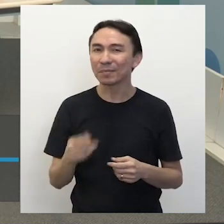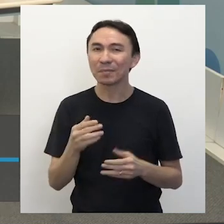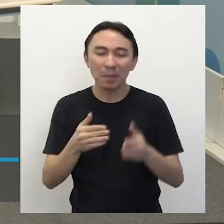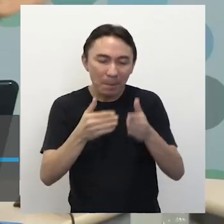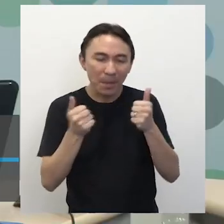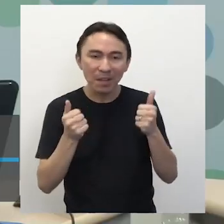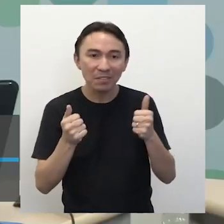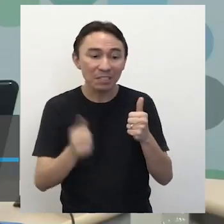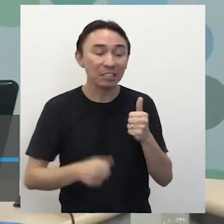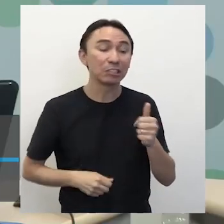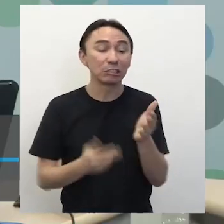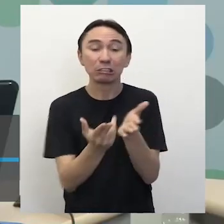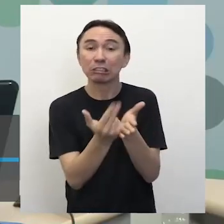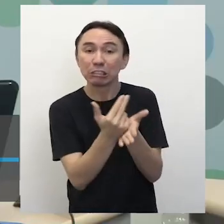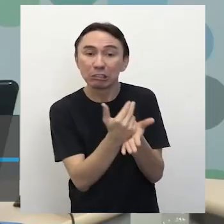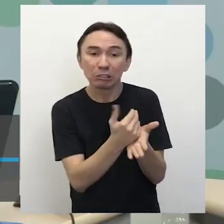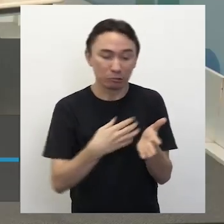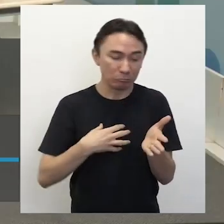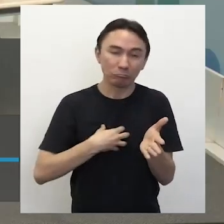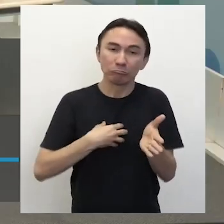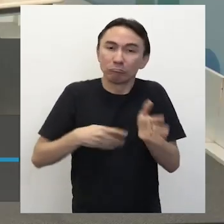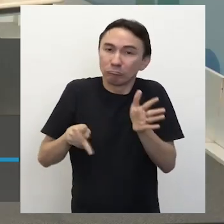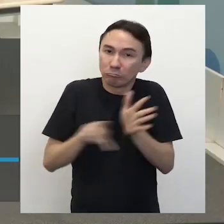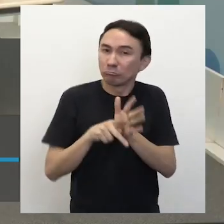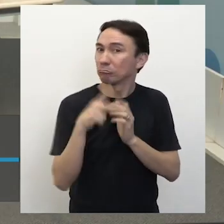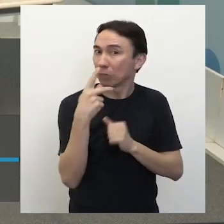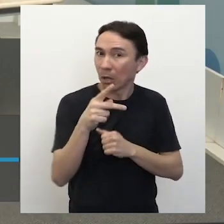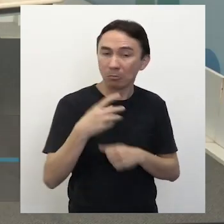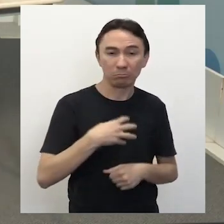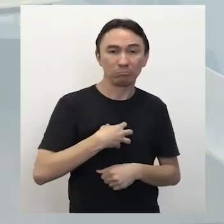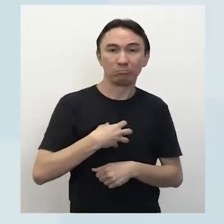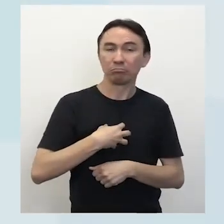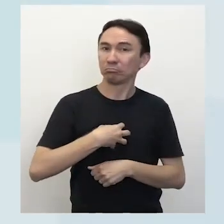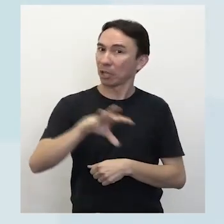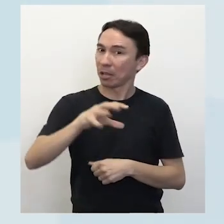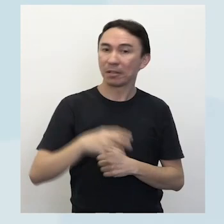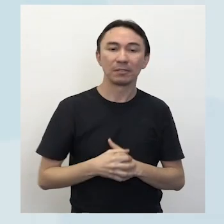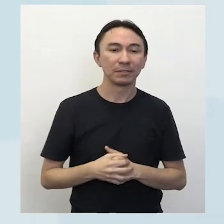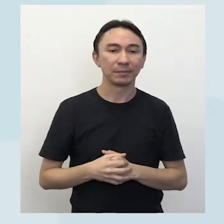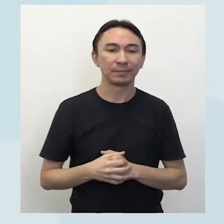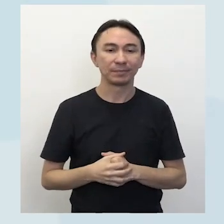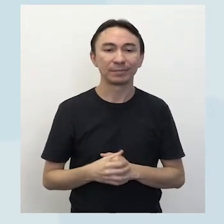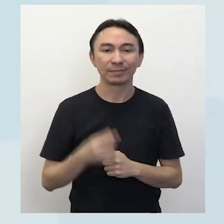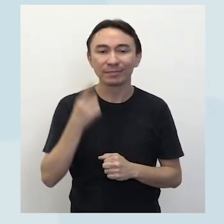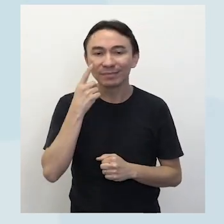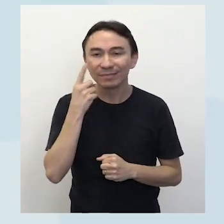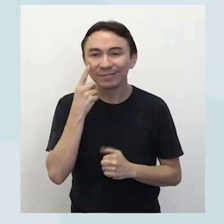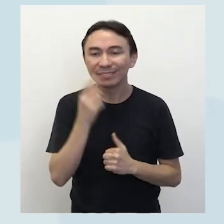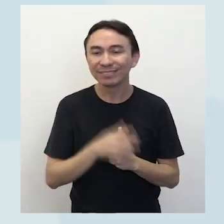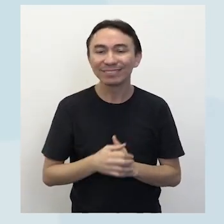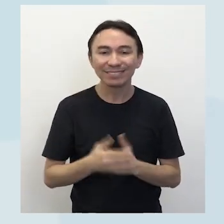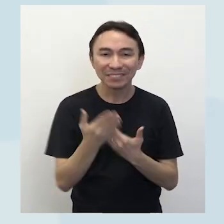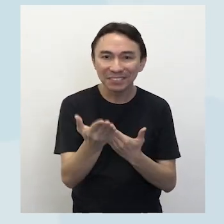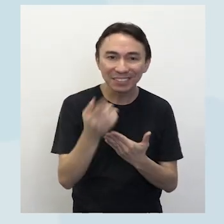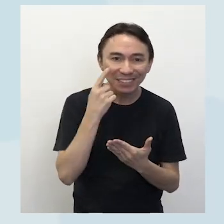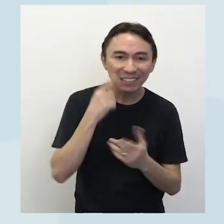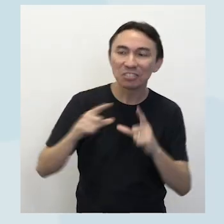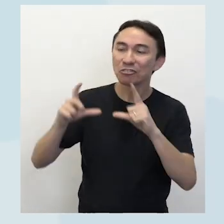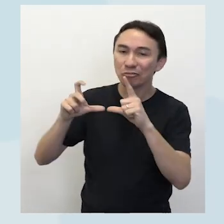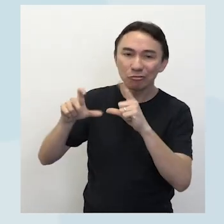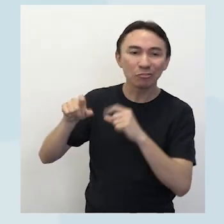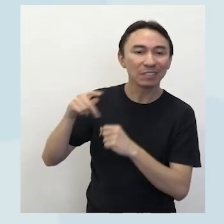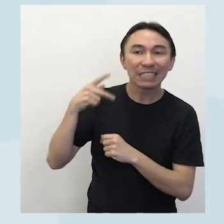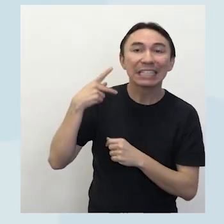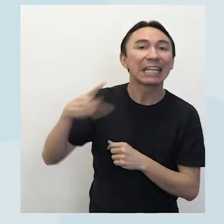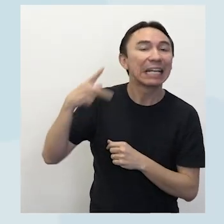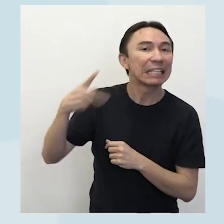que eu ia falar. Lê de novo em inglês, Draw mano. this in your style, desenhe no seu estilo. Volta na tela, por favor. Isso daí eu tirei lá do Instagram dela. Desenhe do seu jeito, da sua